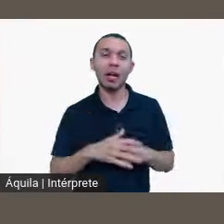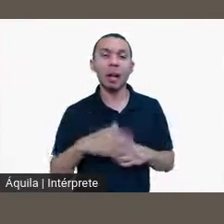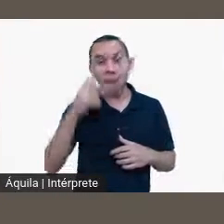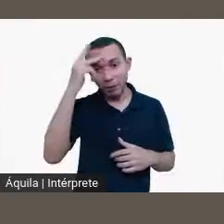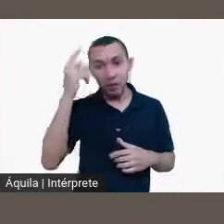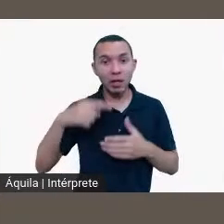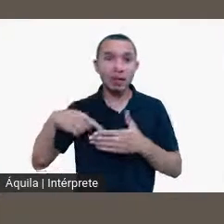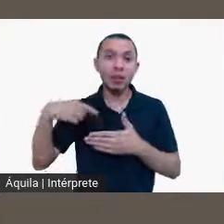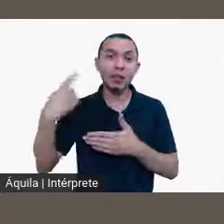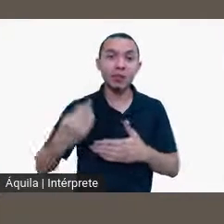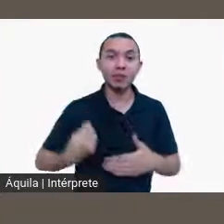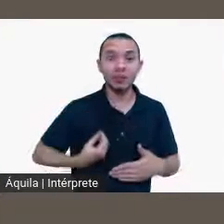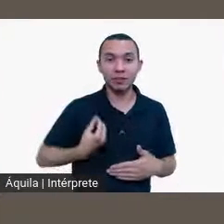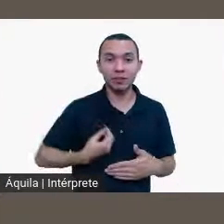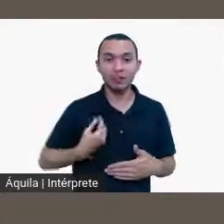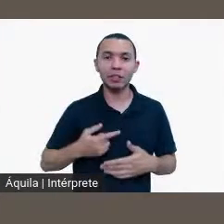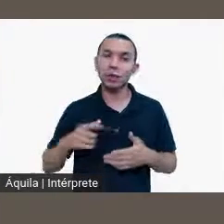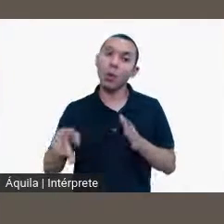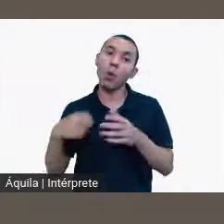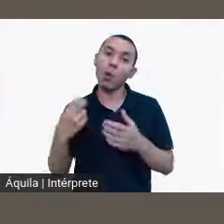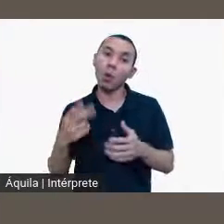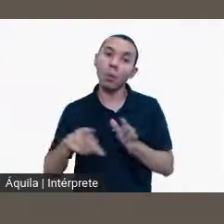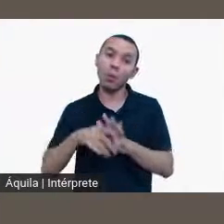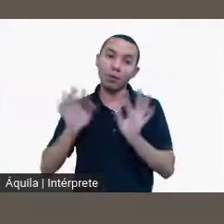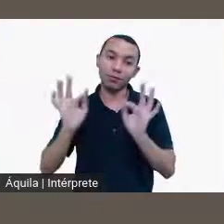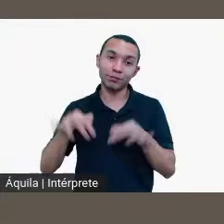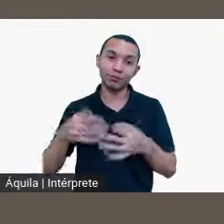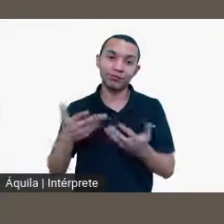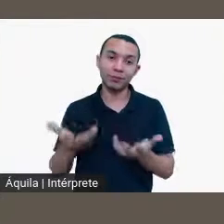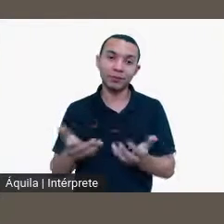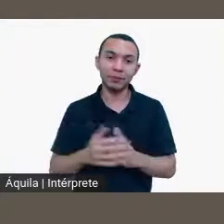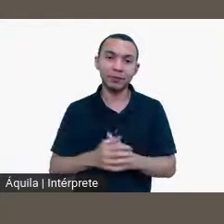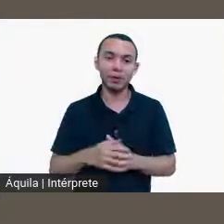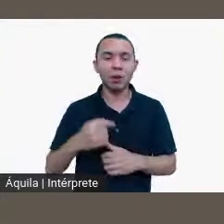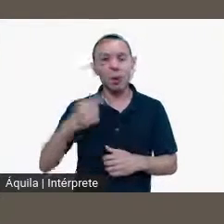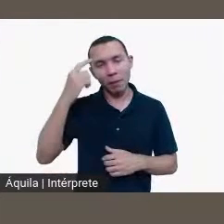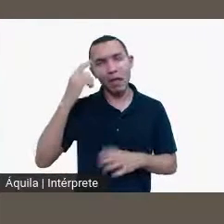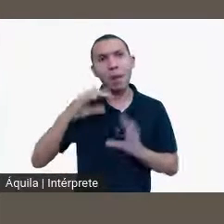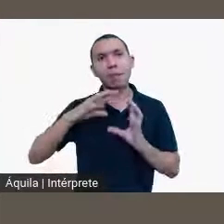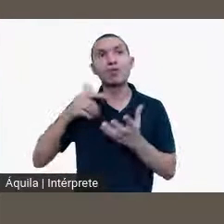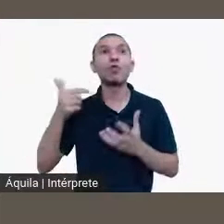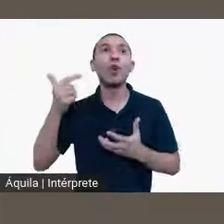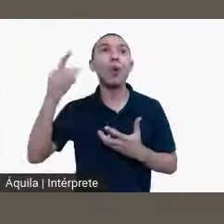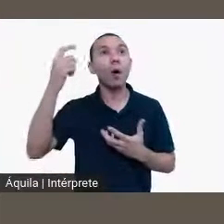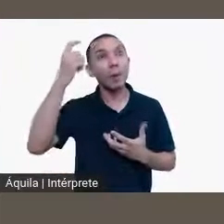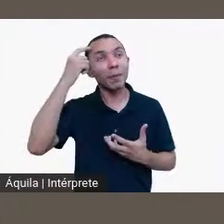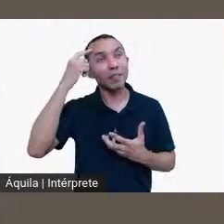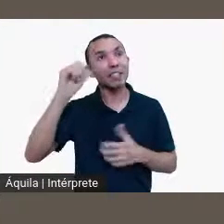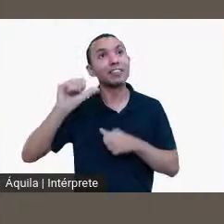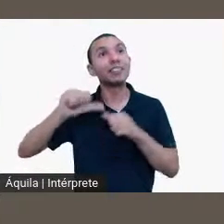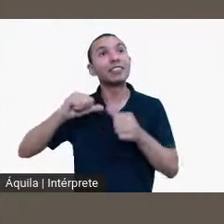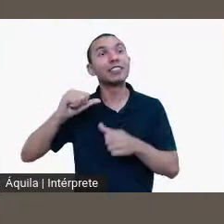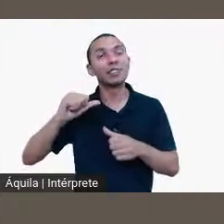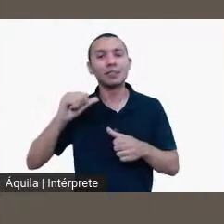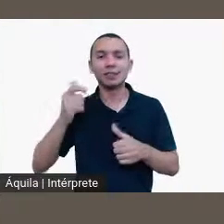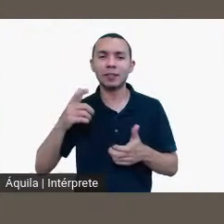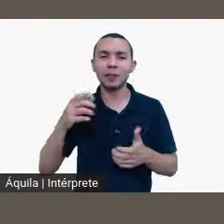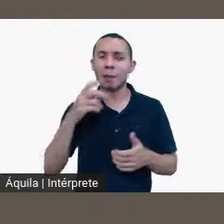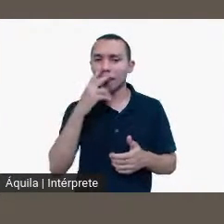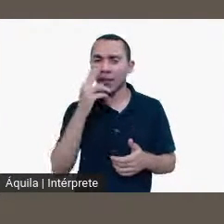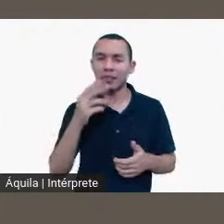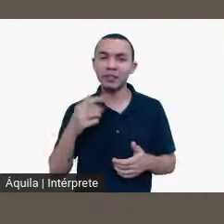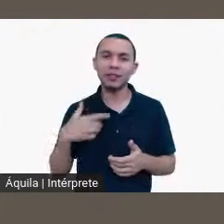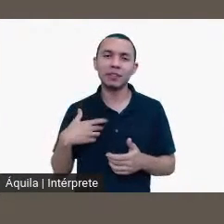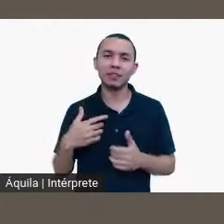fim ou de um fim. Não se trata de pensar um outro mundo, que nos parece herdeira de uma